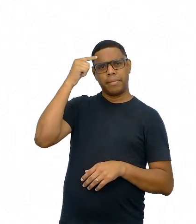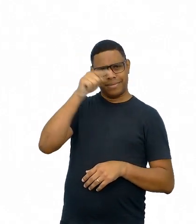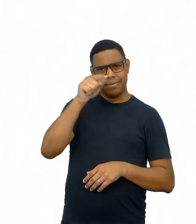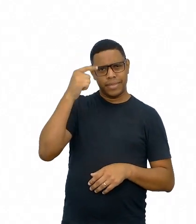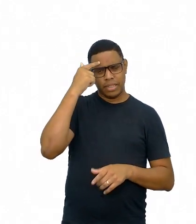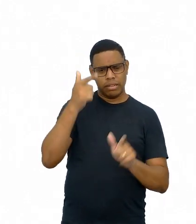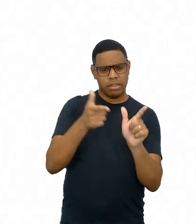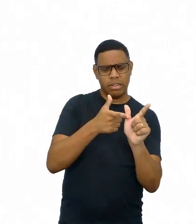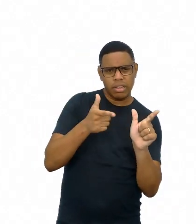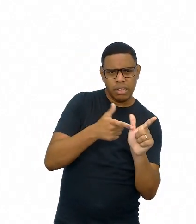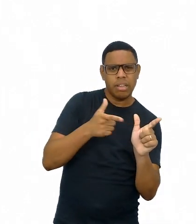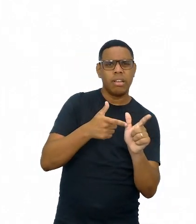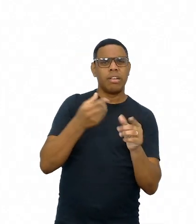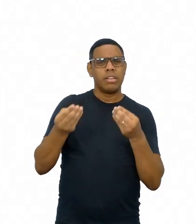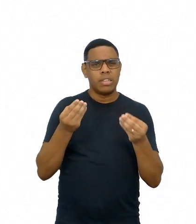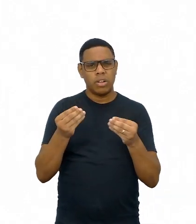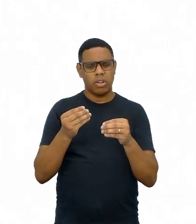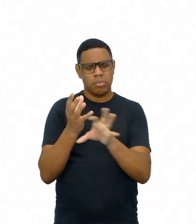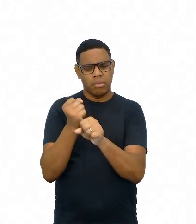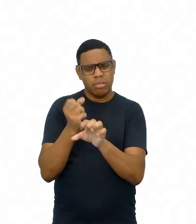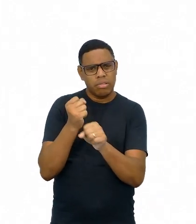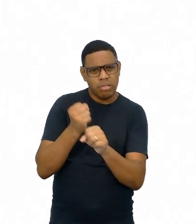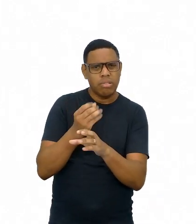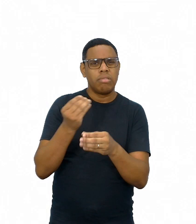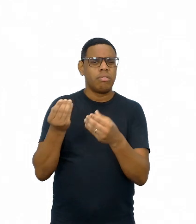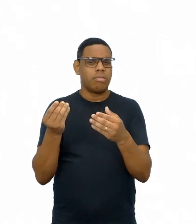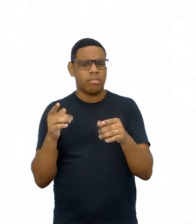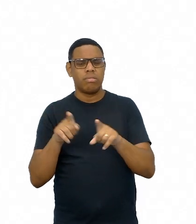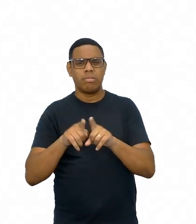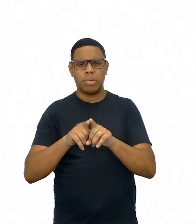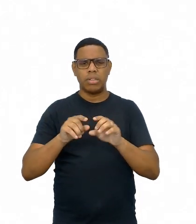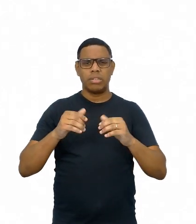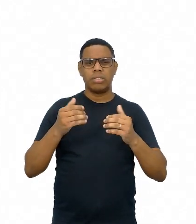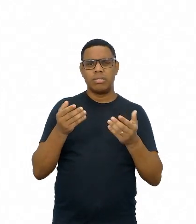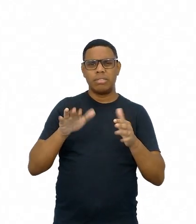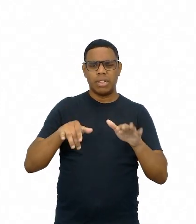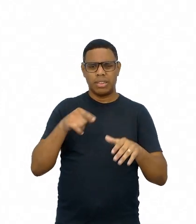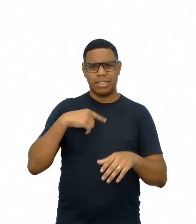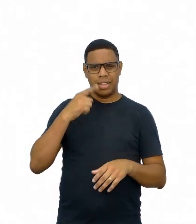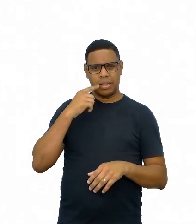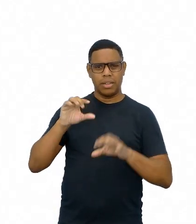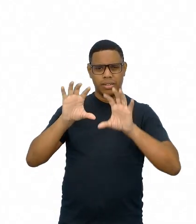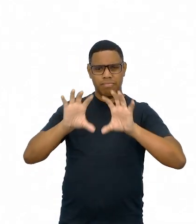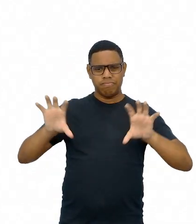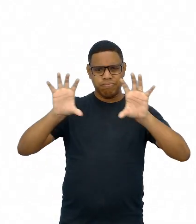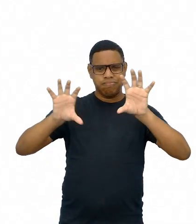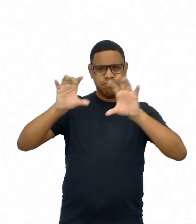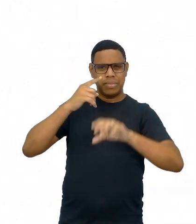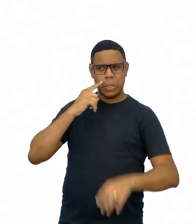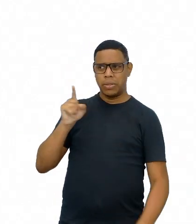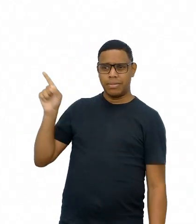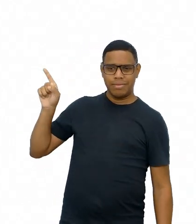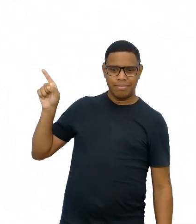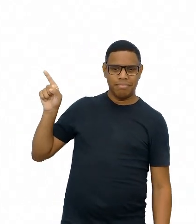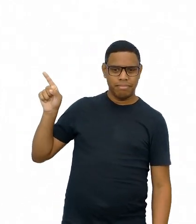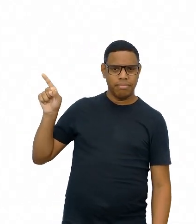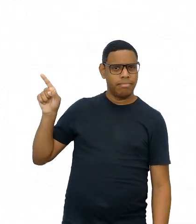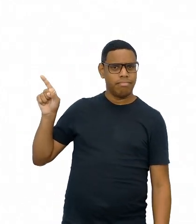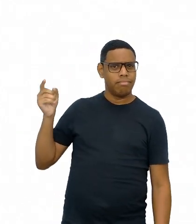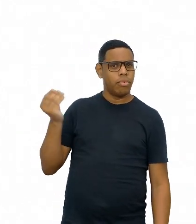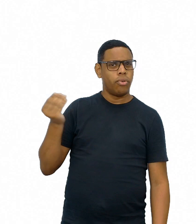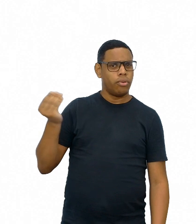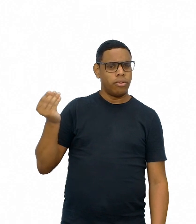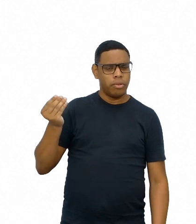nas letras, em algumas operações, como as que deixamos, né, indicadas aqui nessa nuvem de pensamentos, né, que